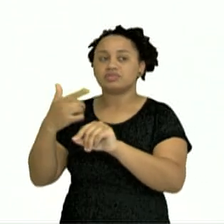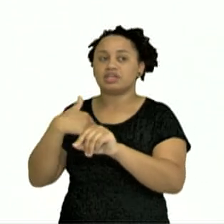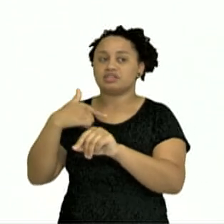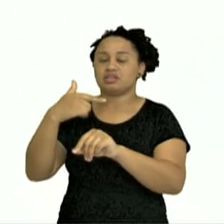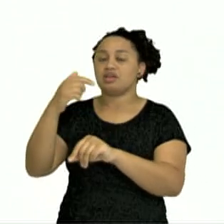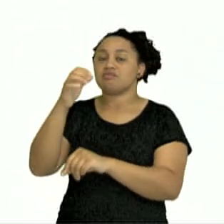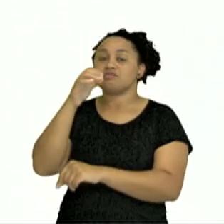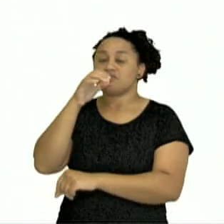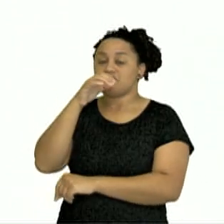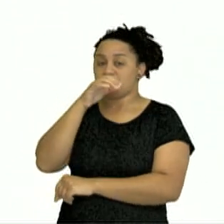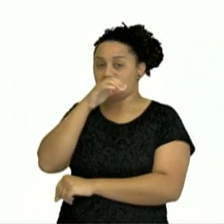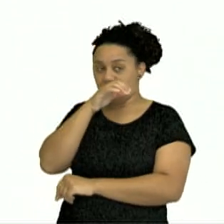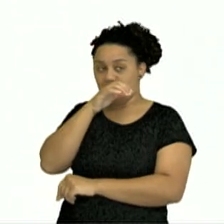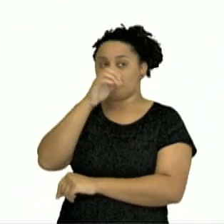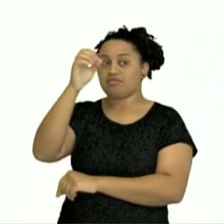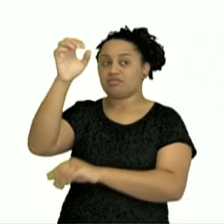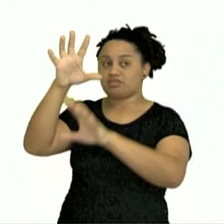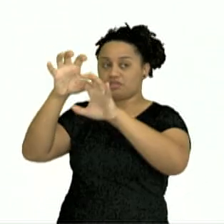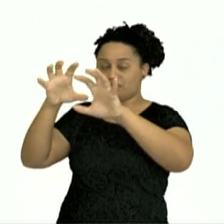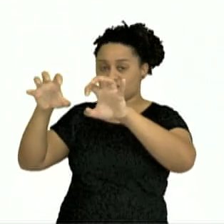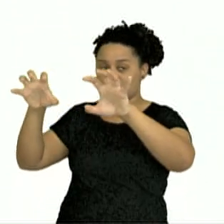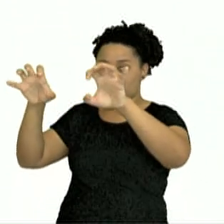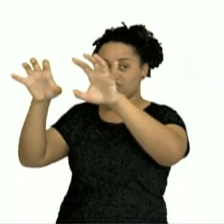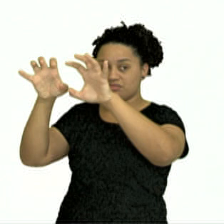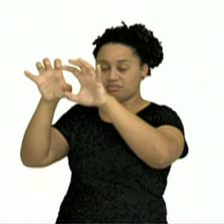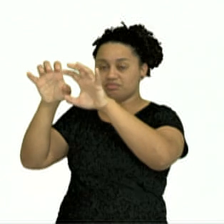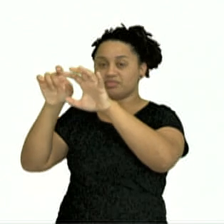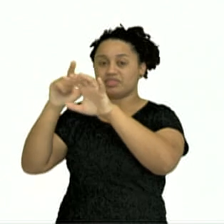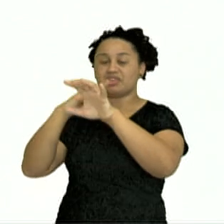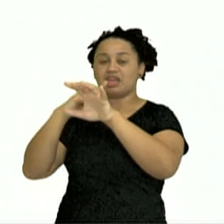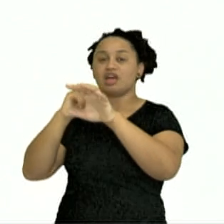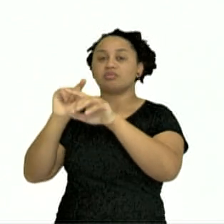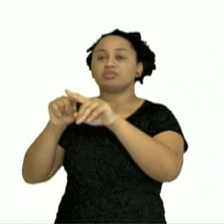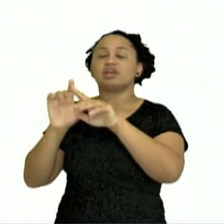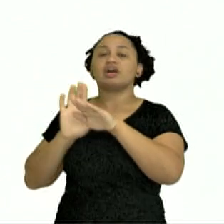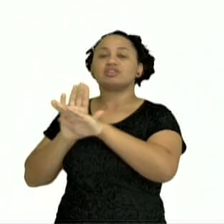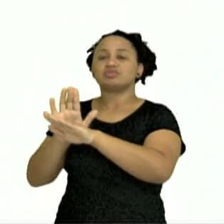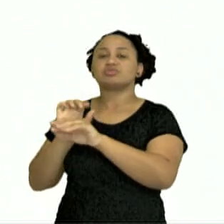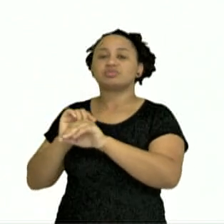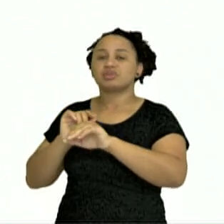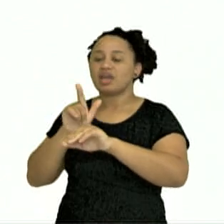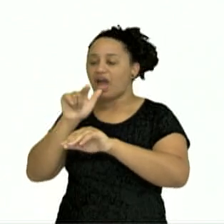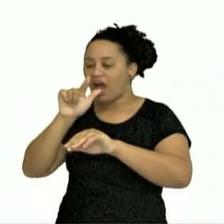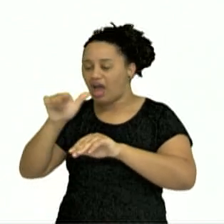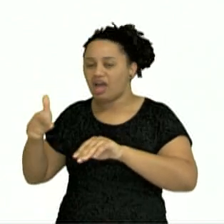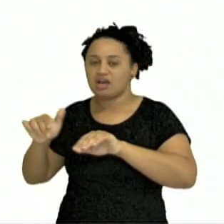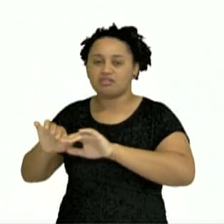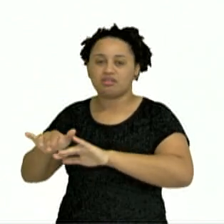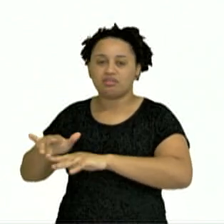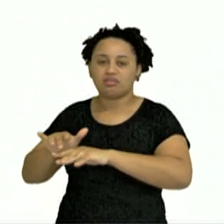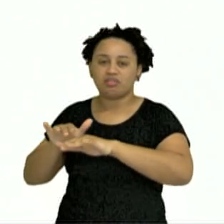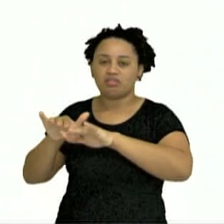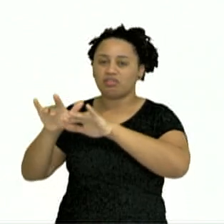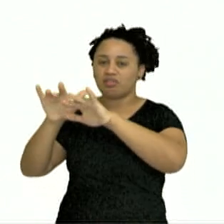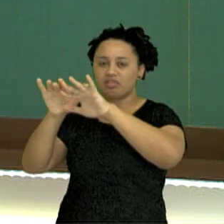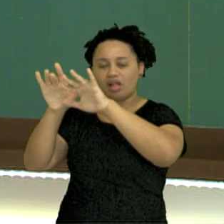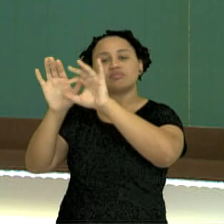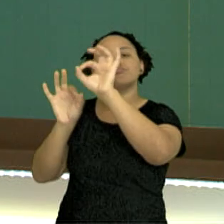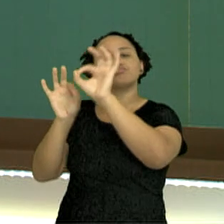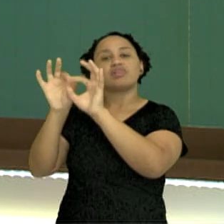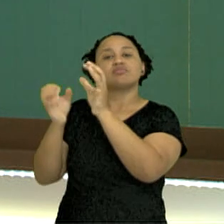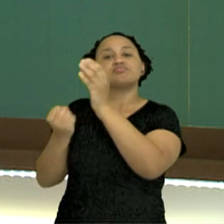nós temos as nuvens, que são remanescentes do processo de evaporação das águas, aqui no caso do